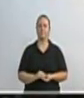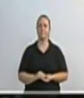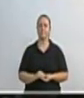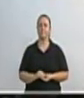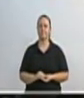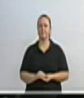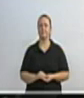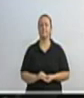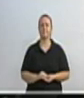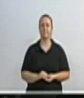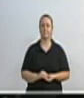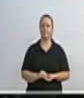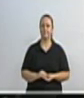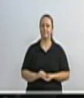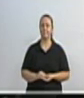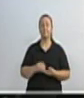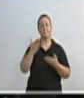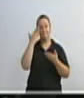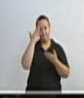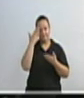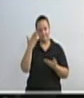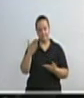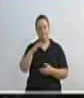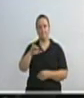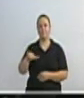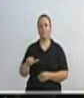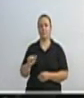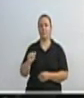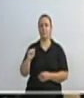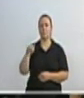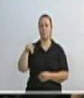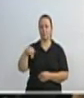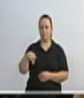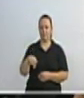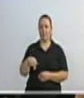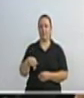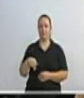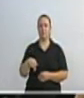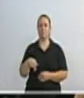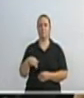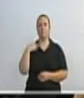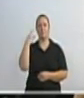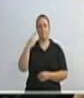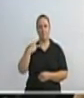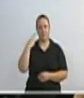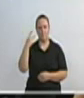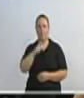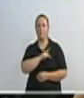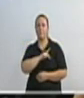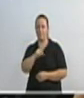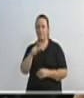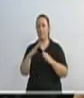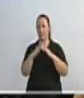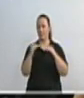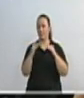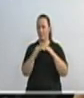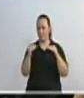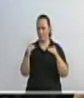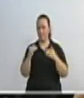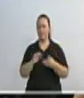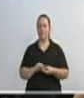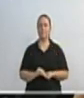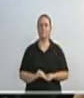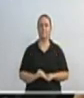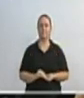Muito obrigado, senhor Jean Pirola, vereador, presidente da Câmara de Brusque. Antes de chamar o próximo convidado,